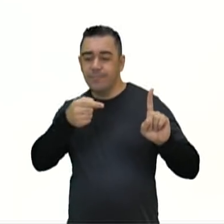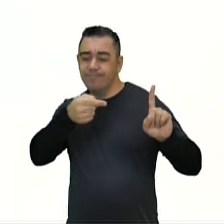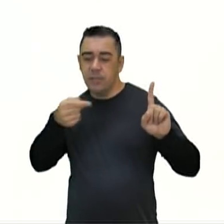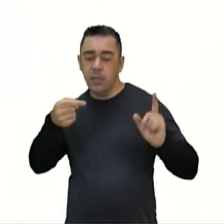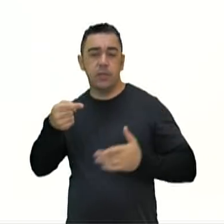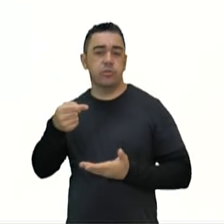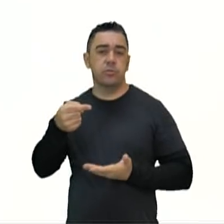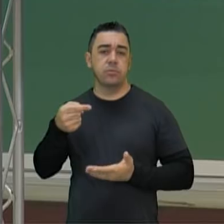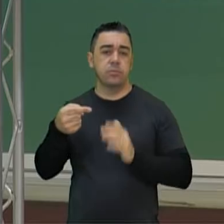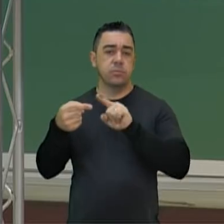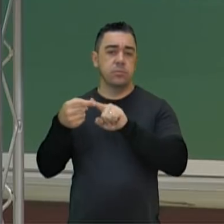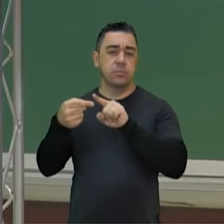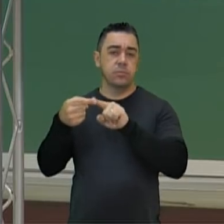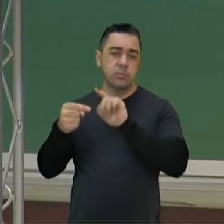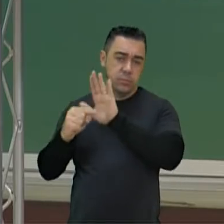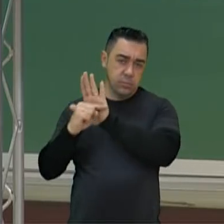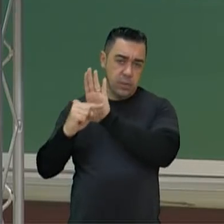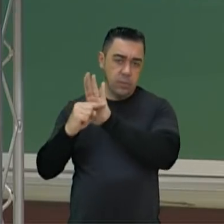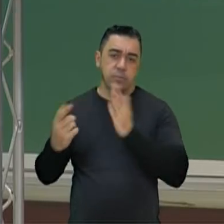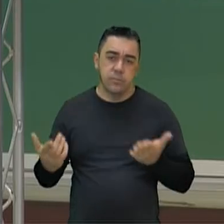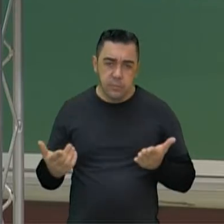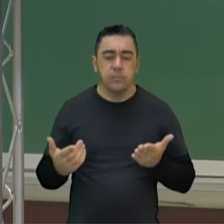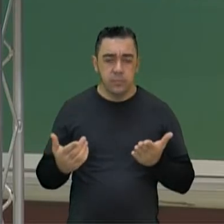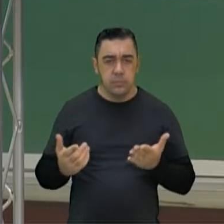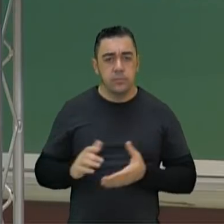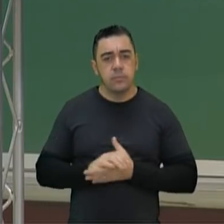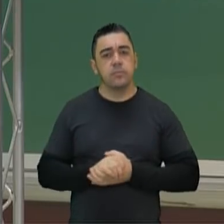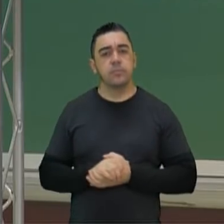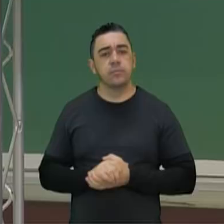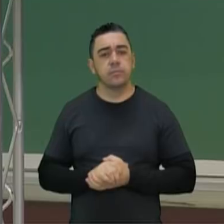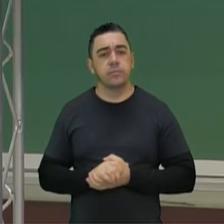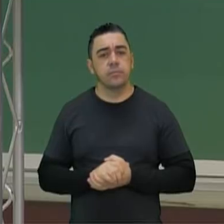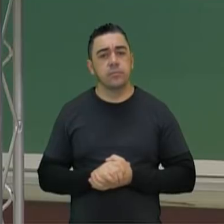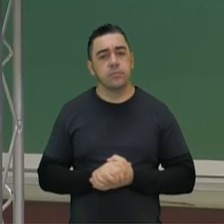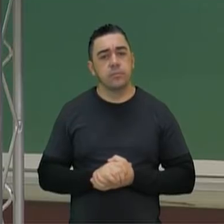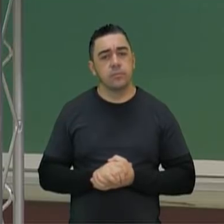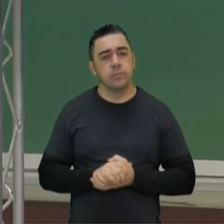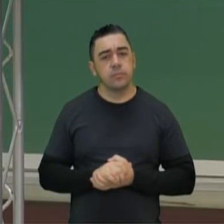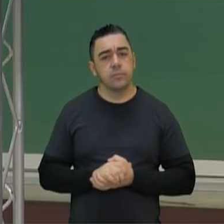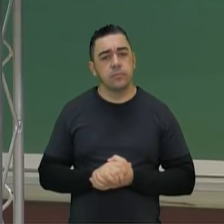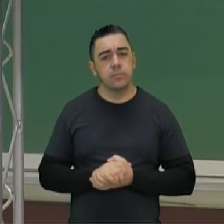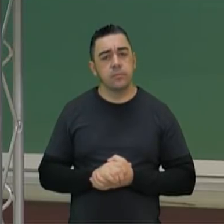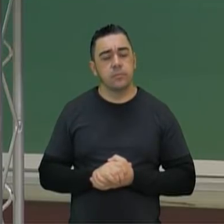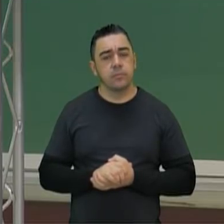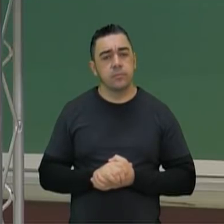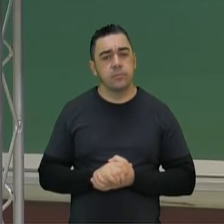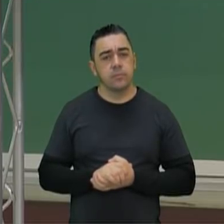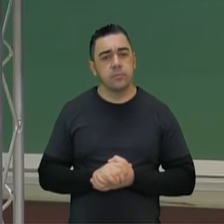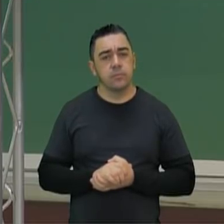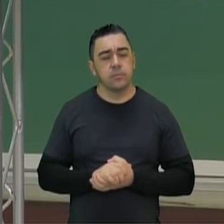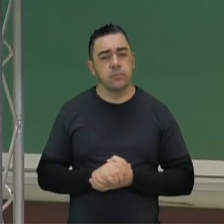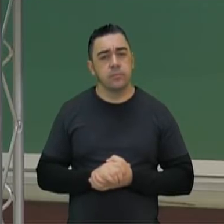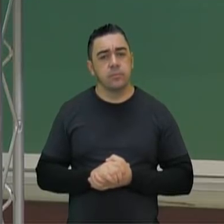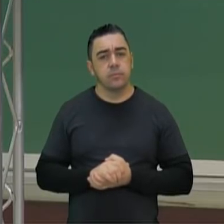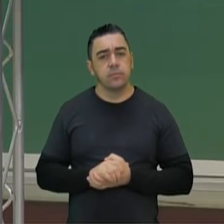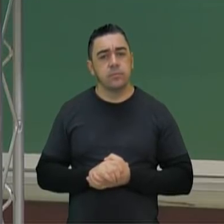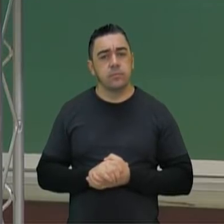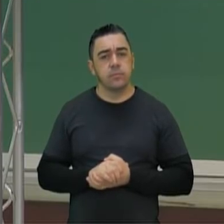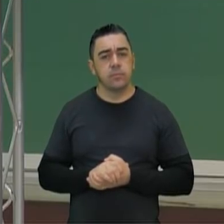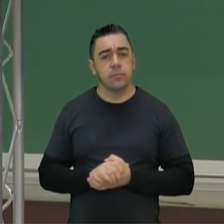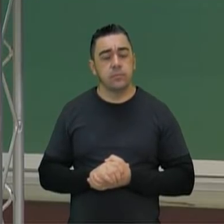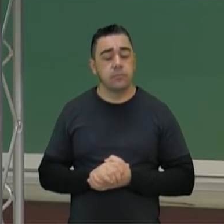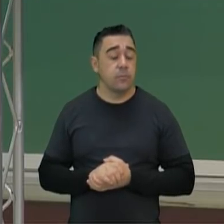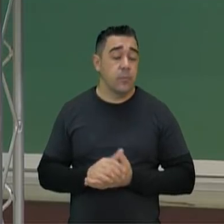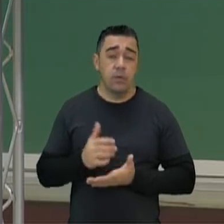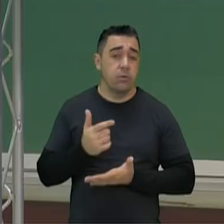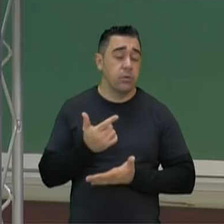Se você tem mais e menos, negativo. Menos e mais é negativo.